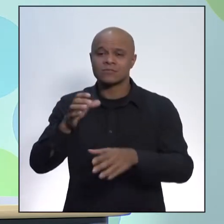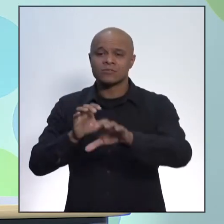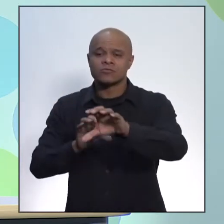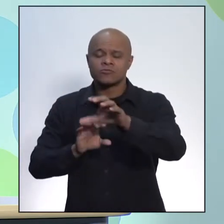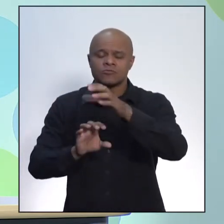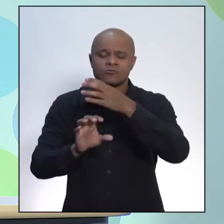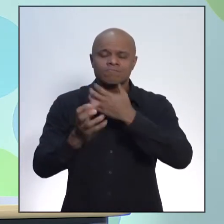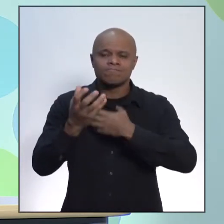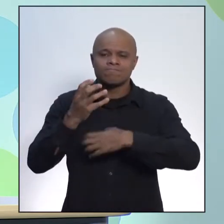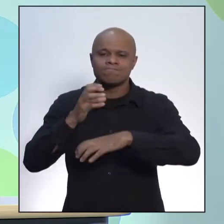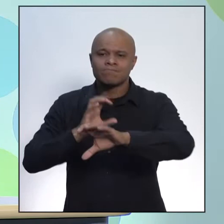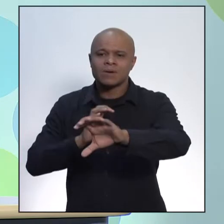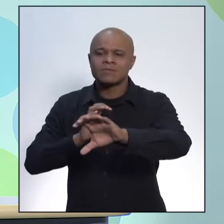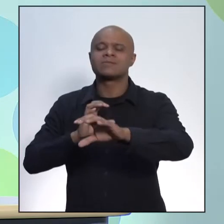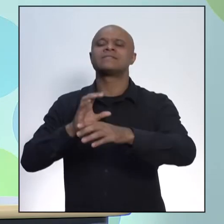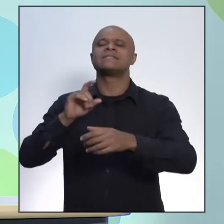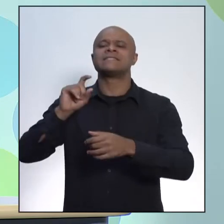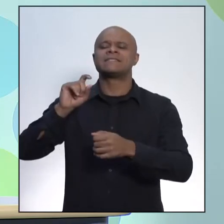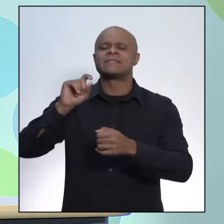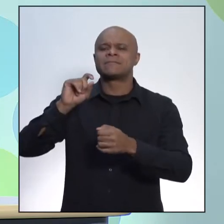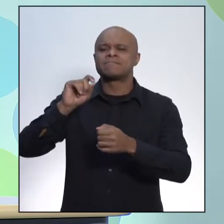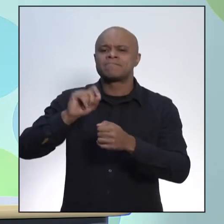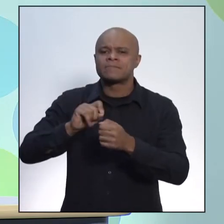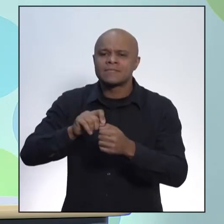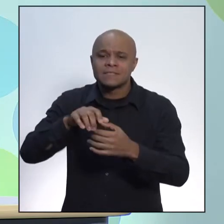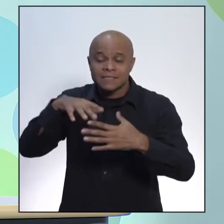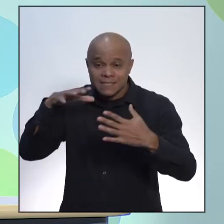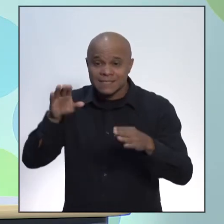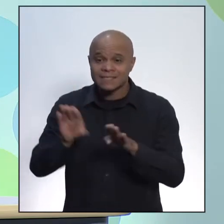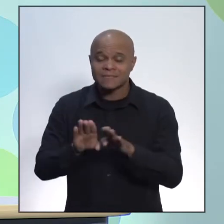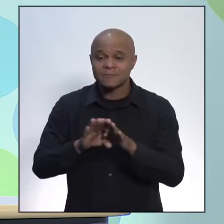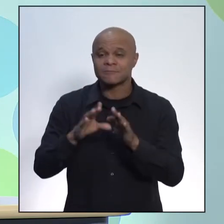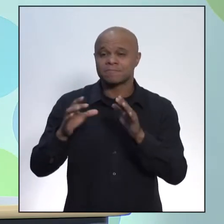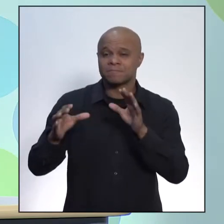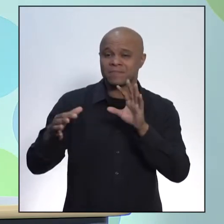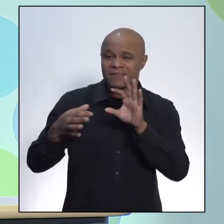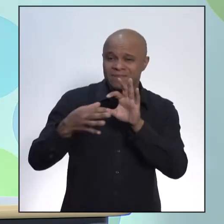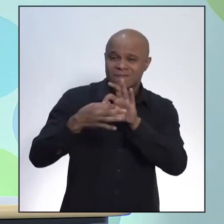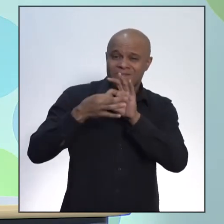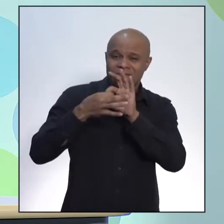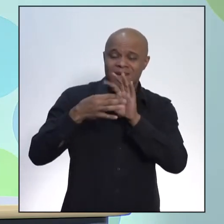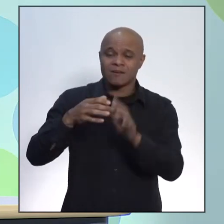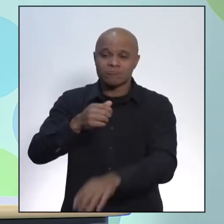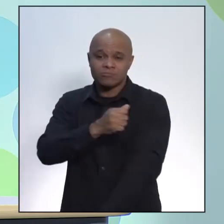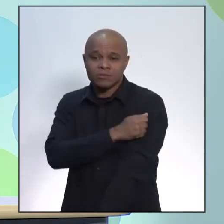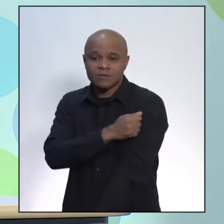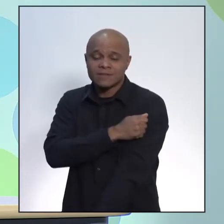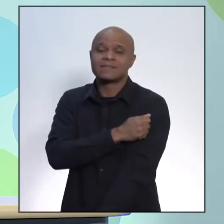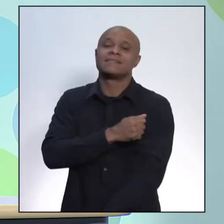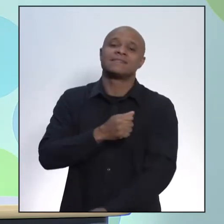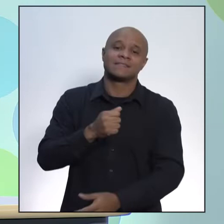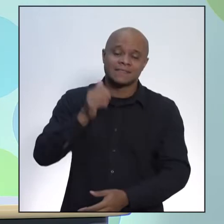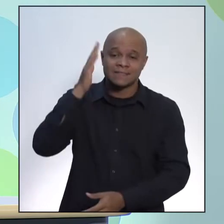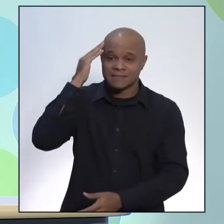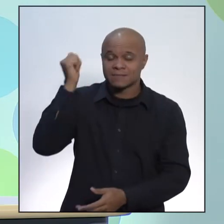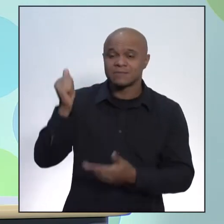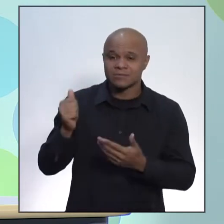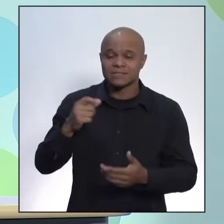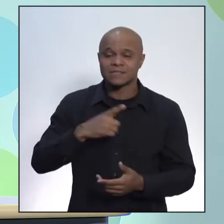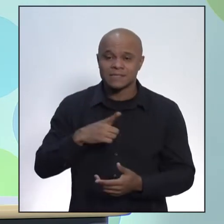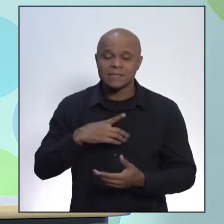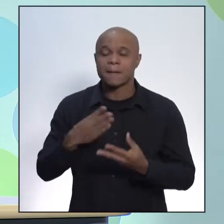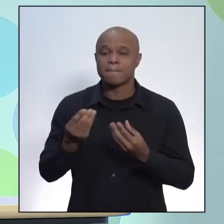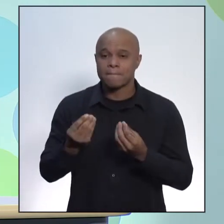uma conexão com o aluno. É lógico, nós estamos falando de uma rede, a gente sabe